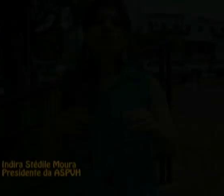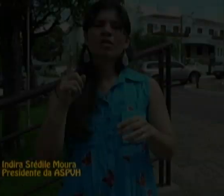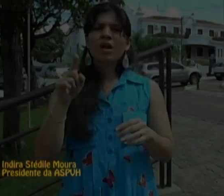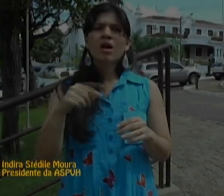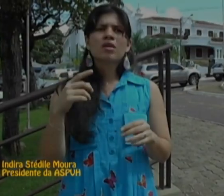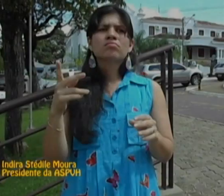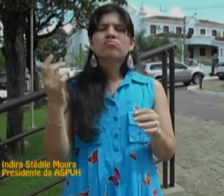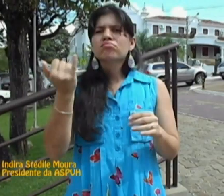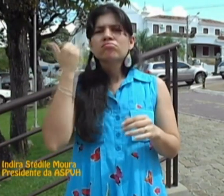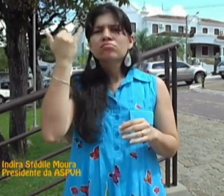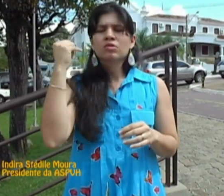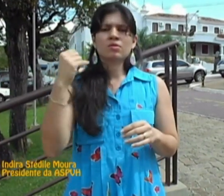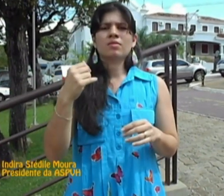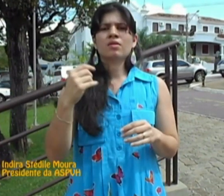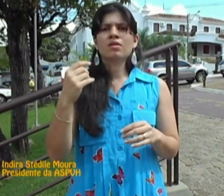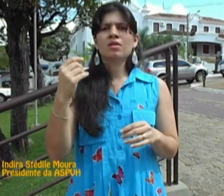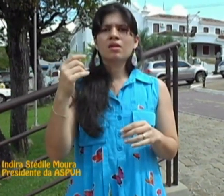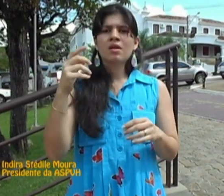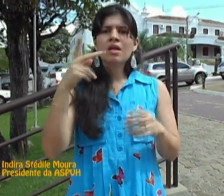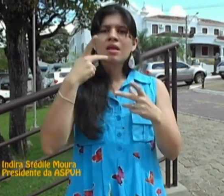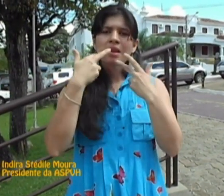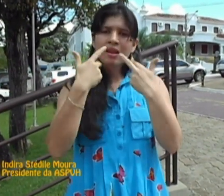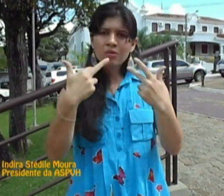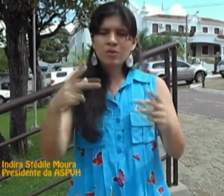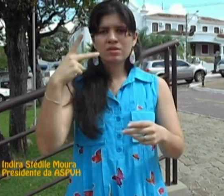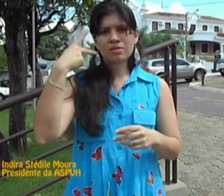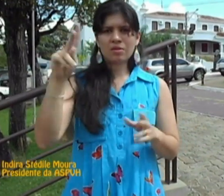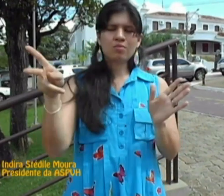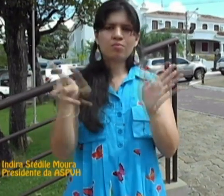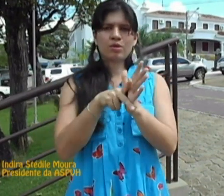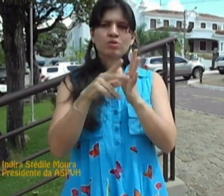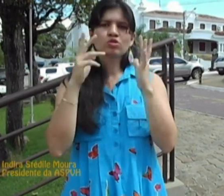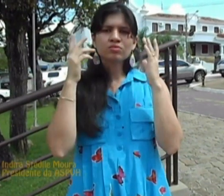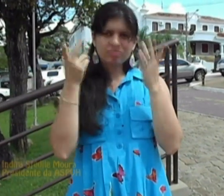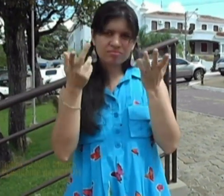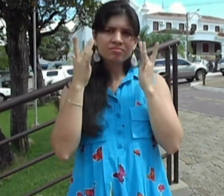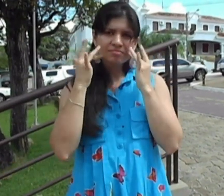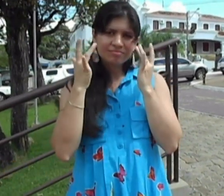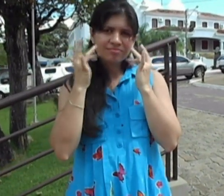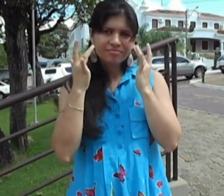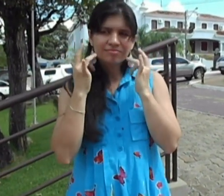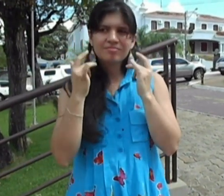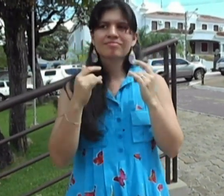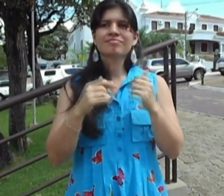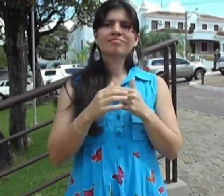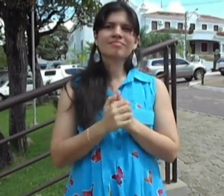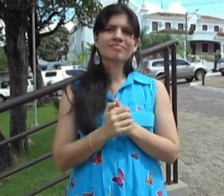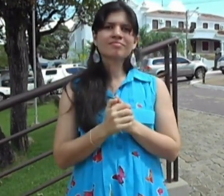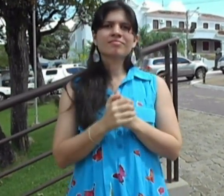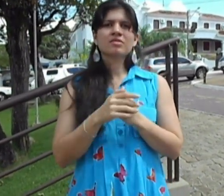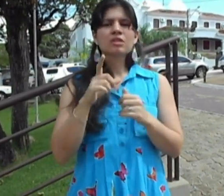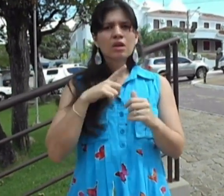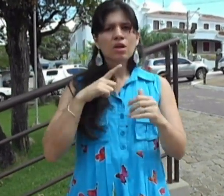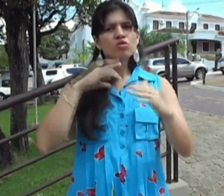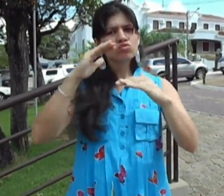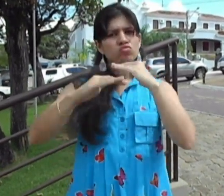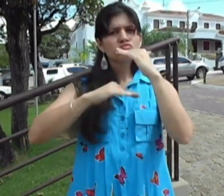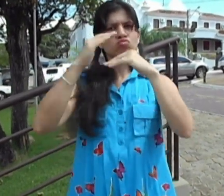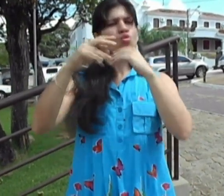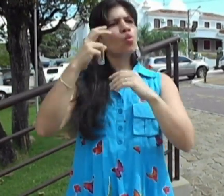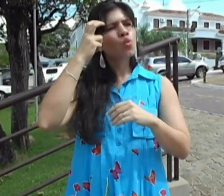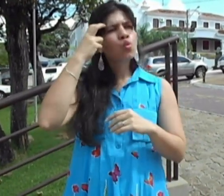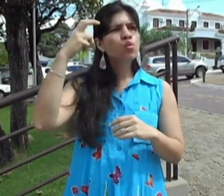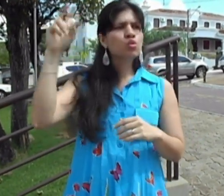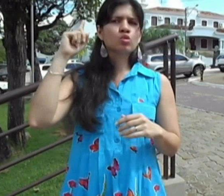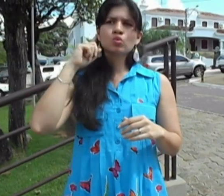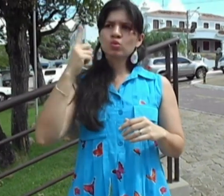E o que é importante? O que é importante? Porque para mostrar o teatro, mostrar a linguagem, mostrar